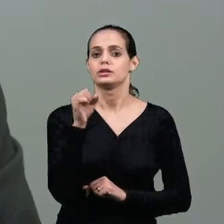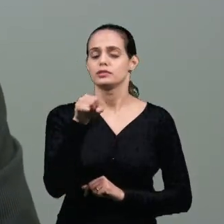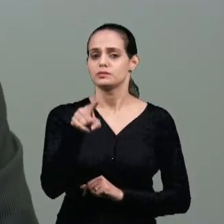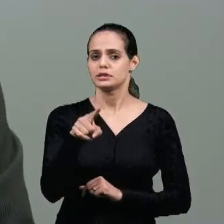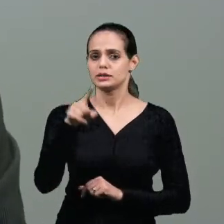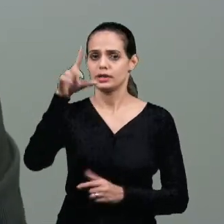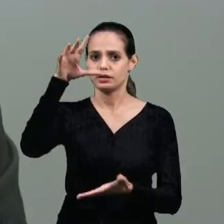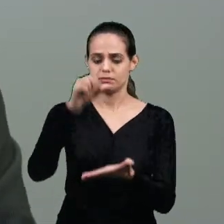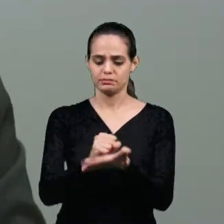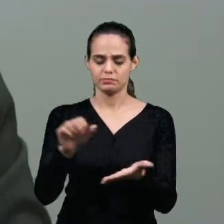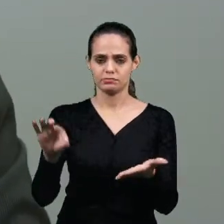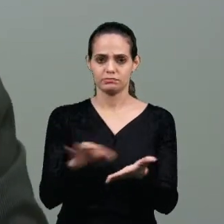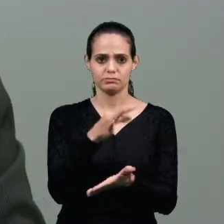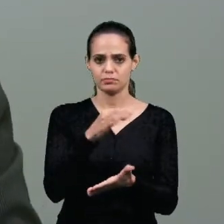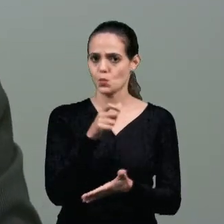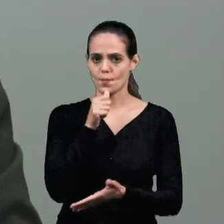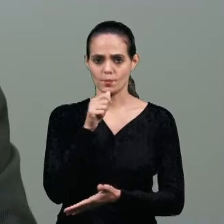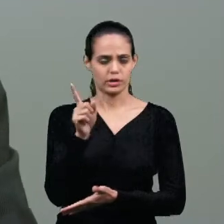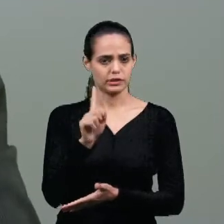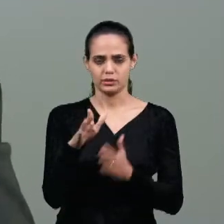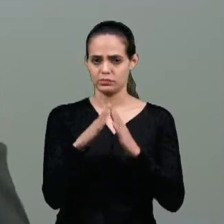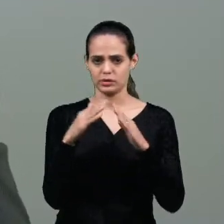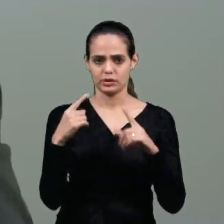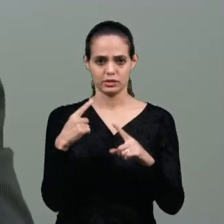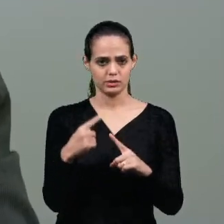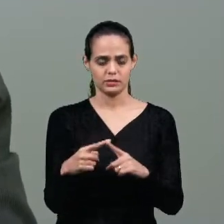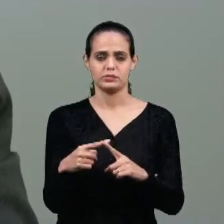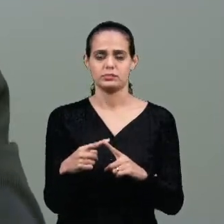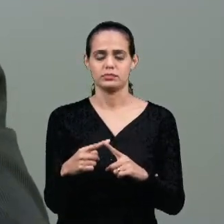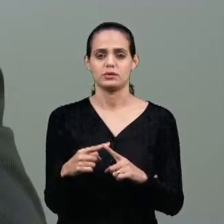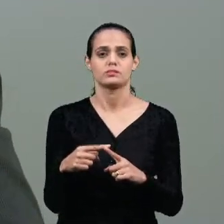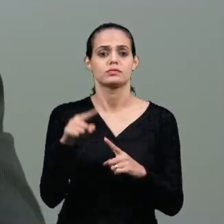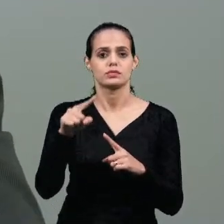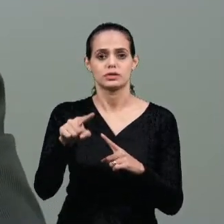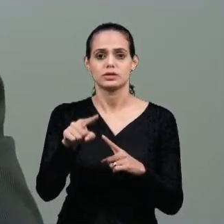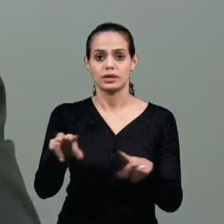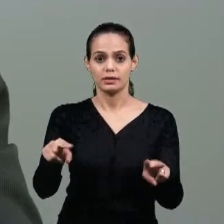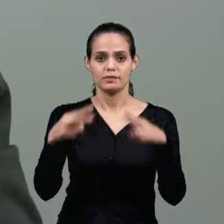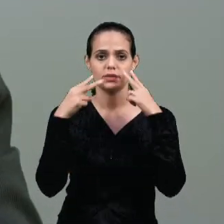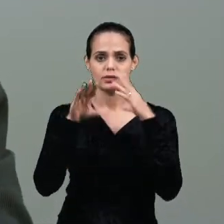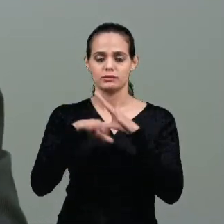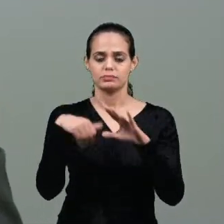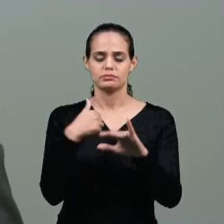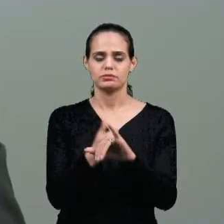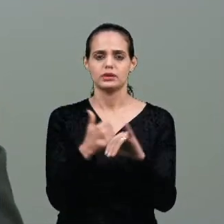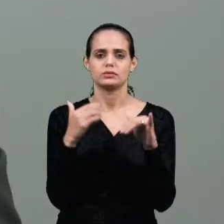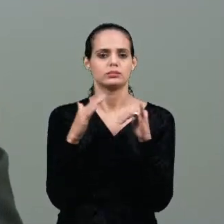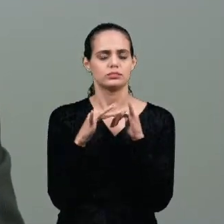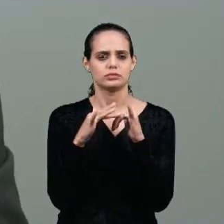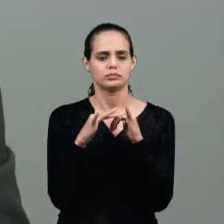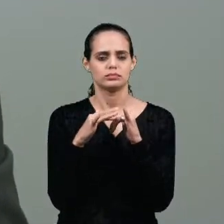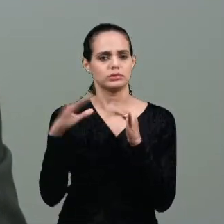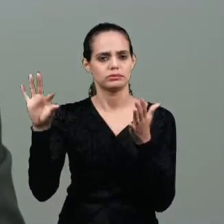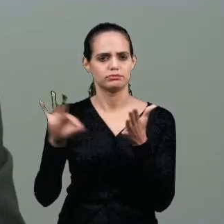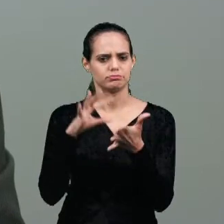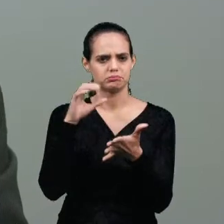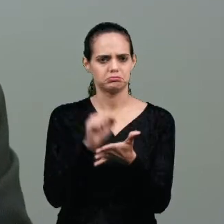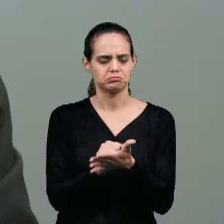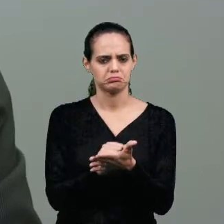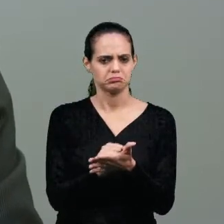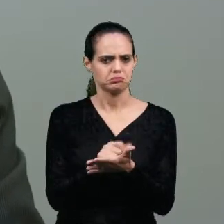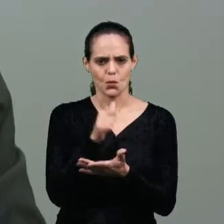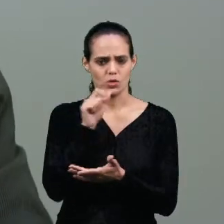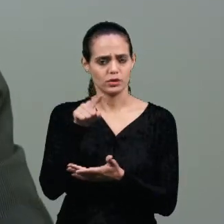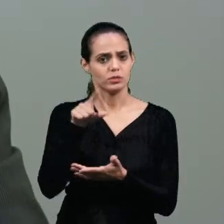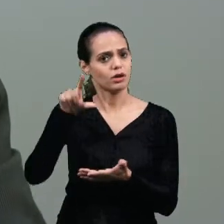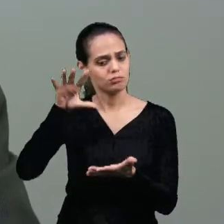no canal da Igreja Cristã Maranata no YouTube, ou você que está assistindo pelo YouTube, vê se você está inscrito. Não se inscreveu? Se inscreva, ative o sininho